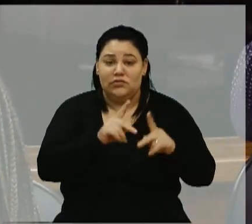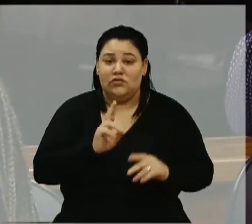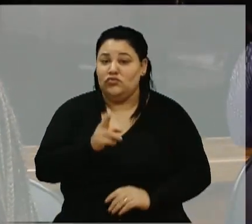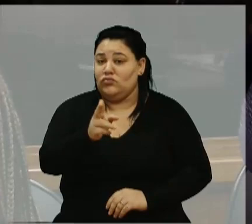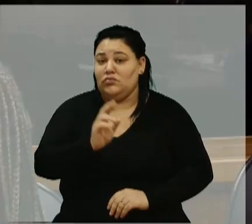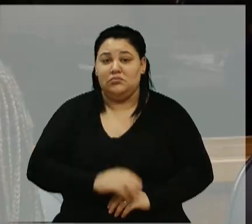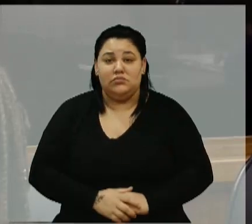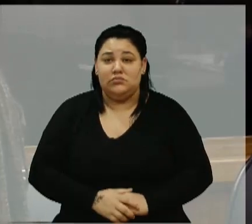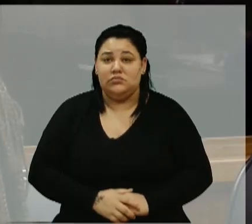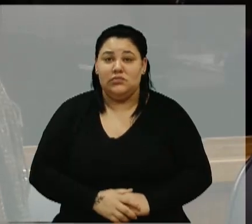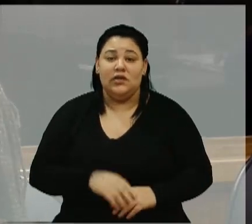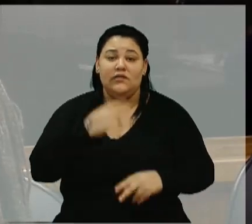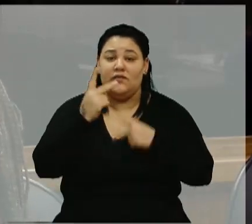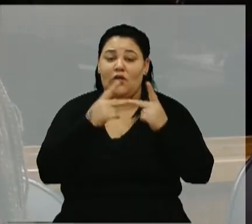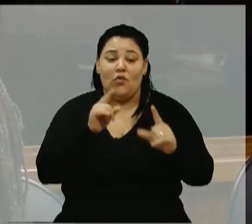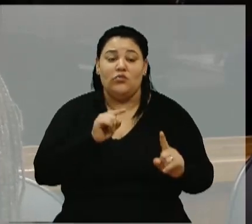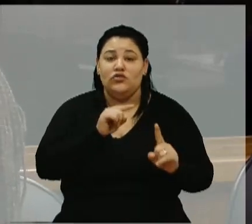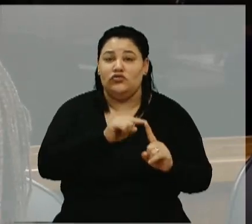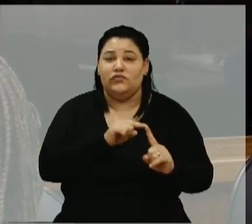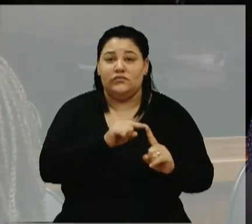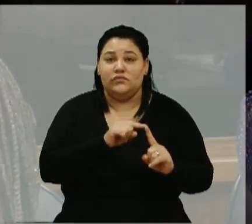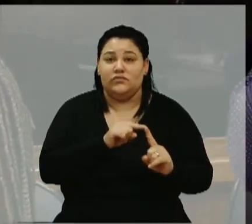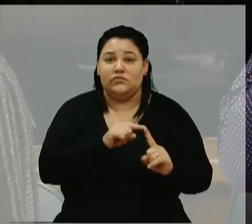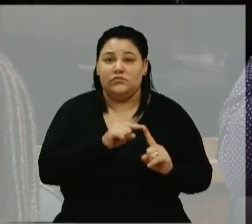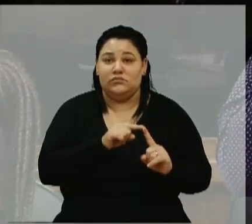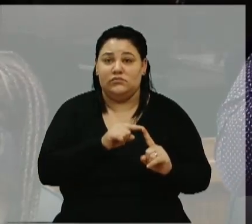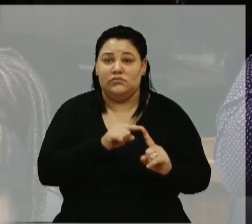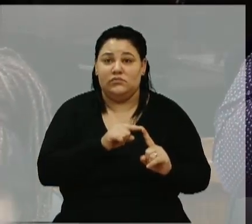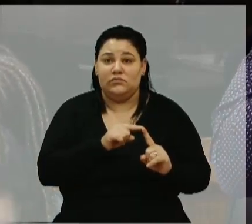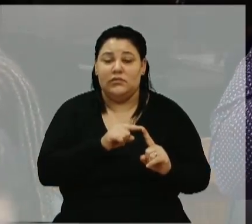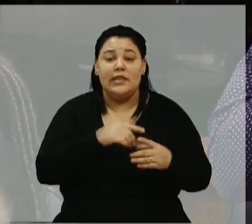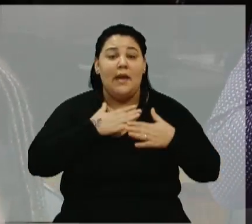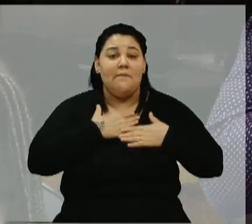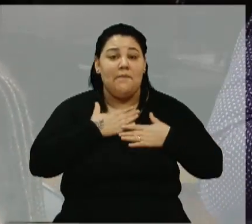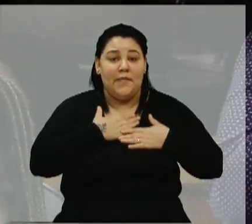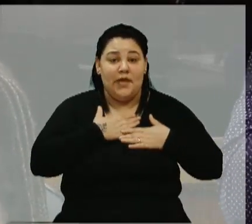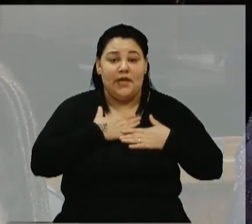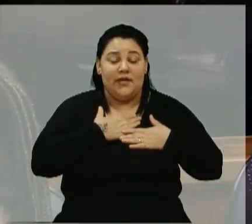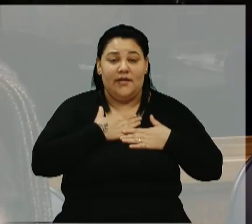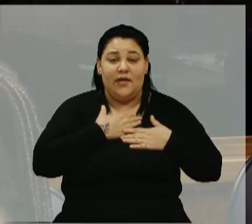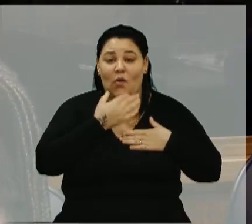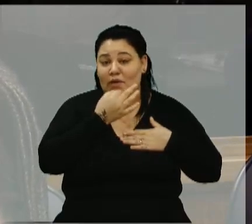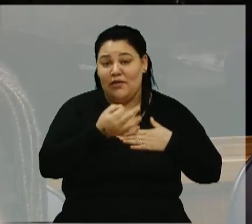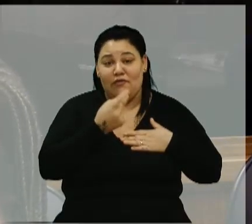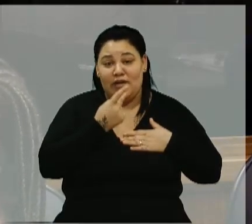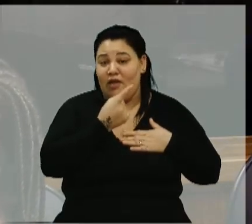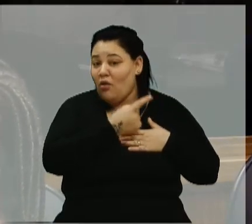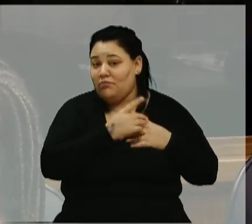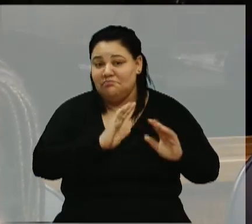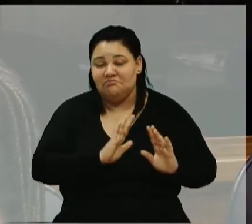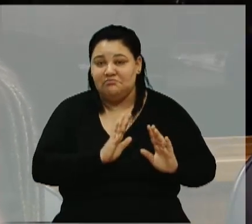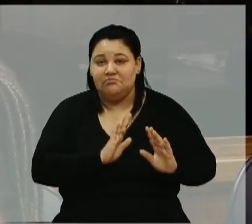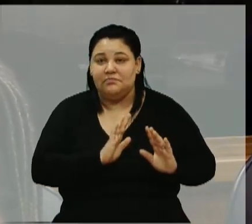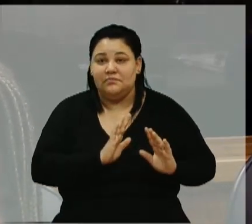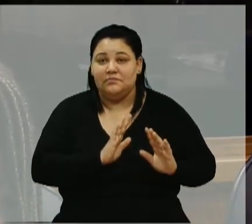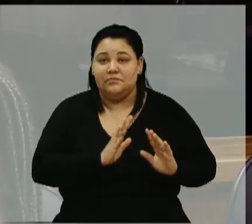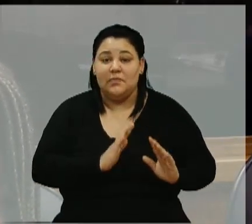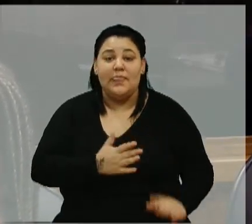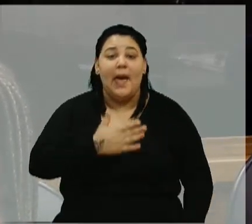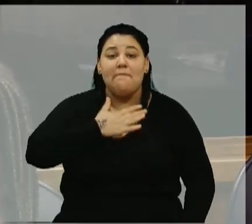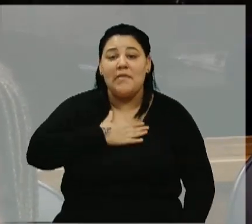trouxe um argumento objetivo. Isso, na minha interpretação do que ele falou. E isso, na